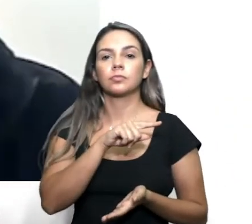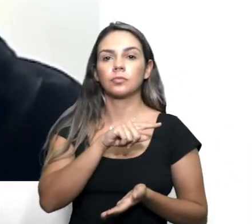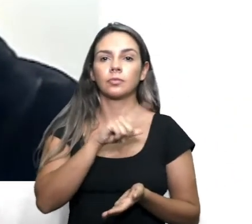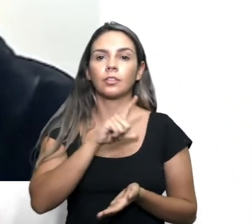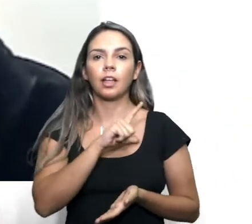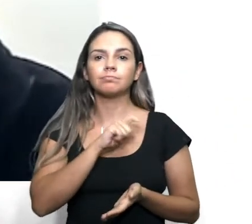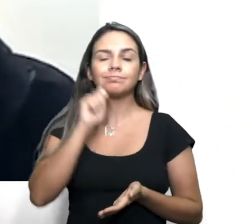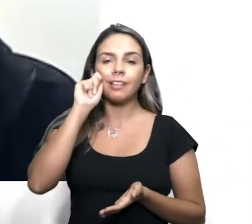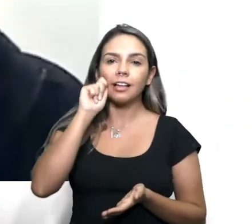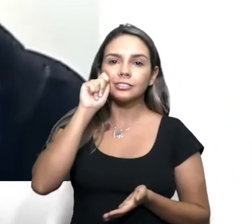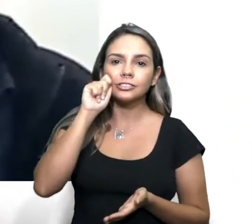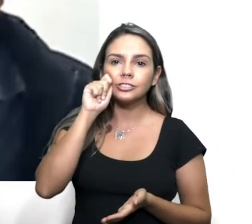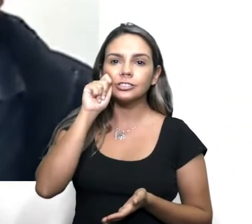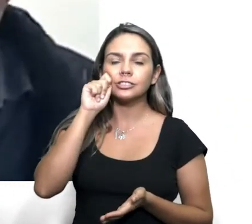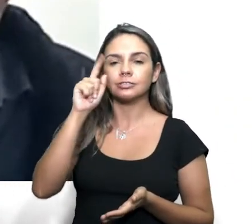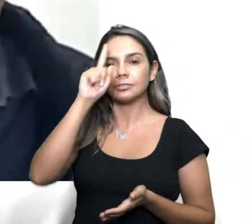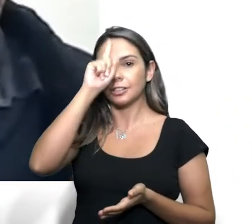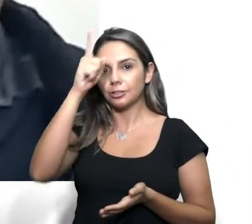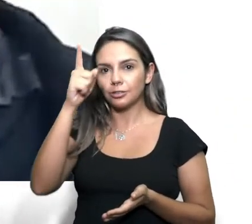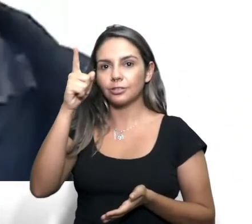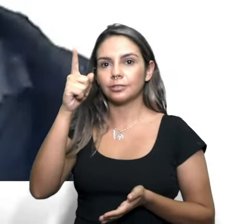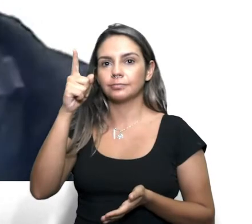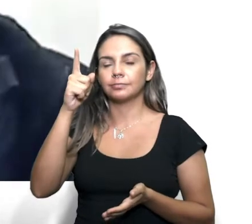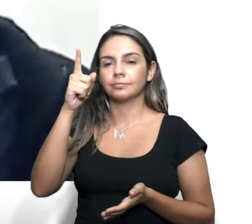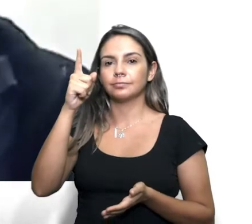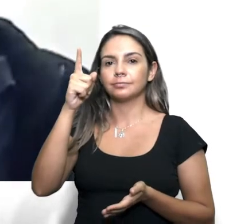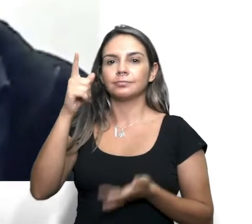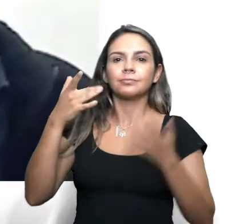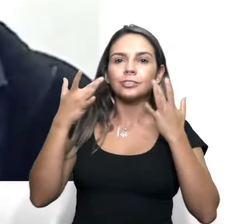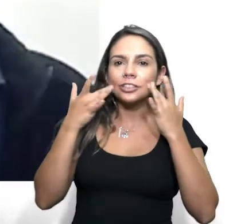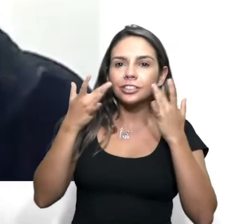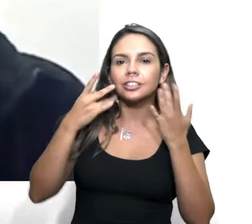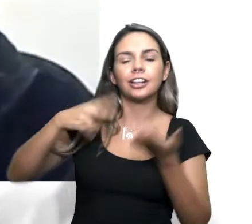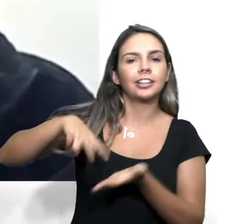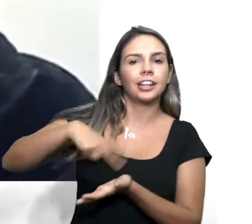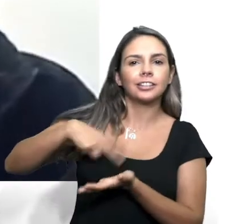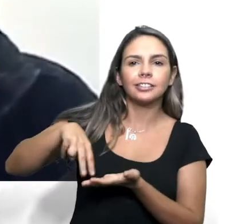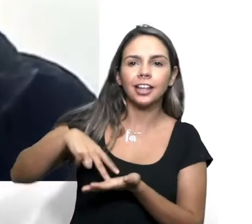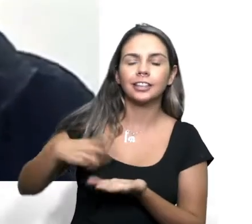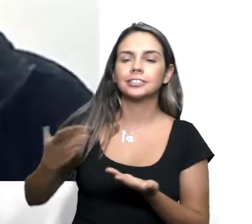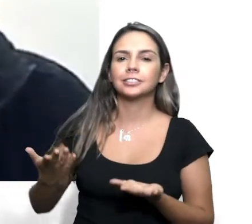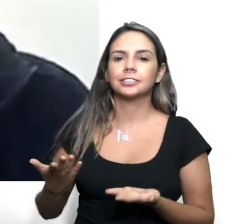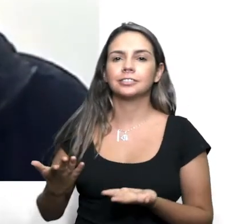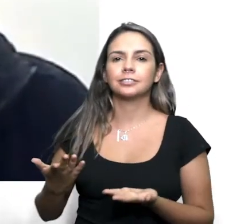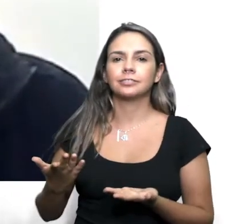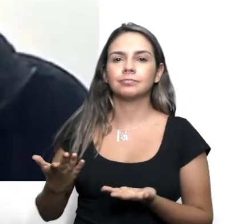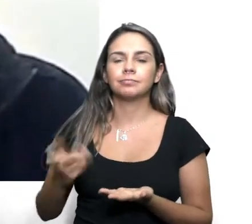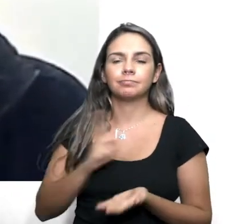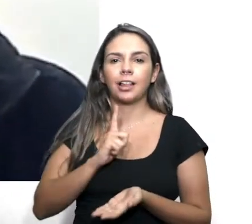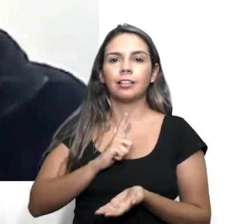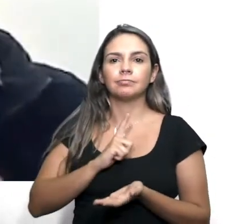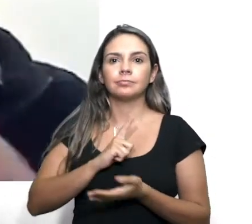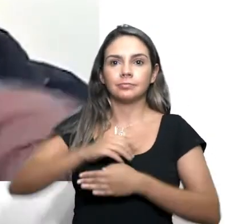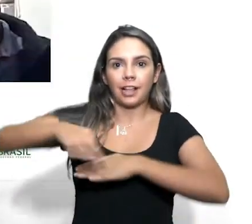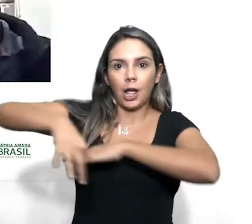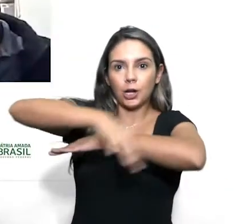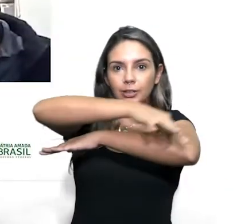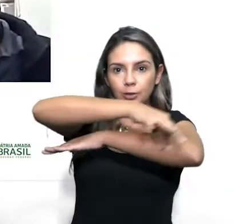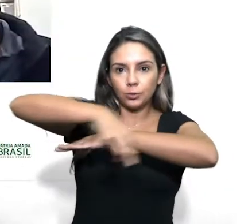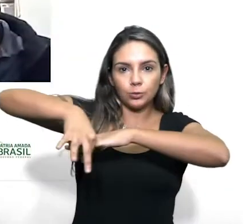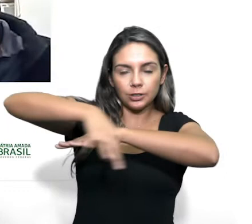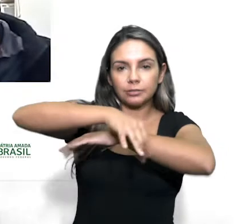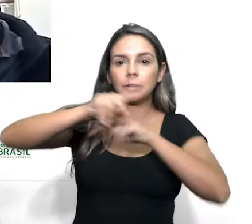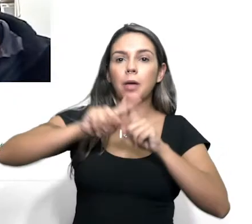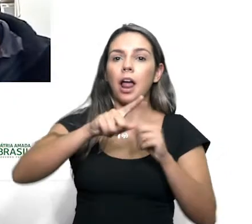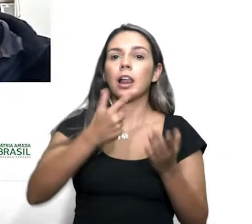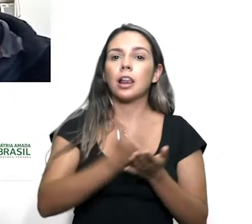de dança, de teatro, de arte, e arquitetura, e portanto é um livro que é lido também